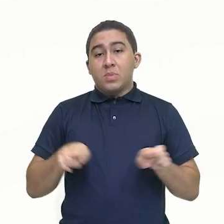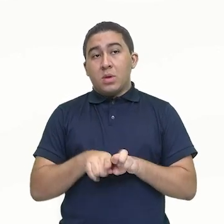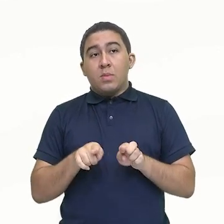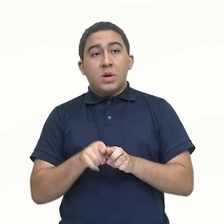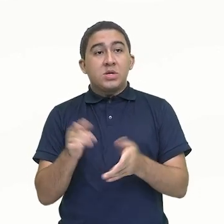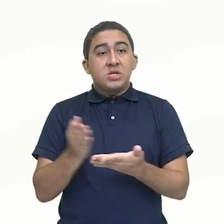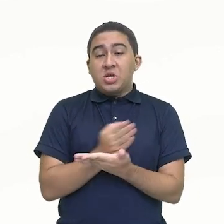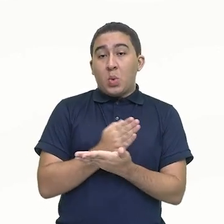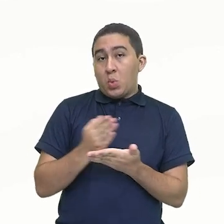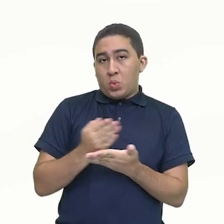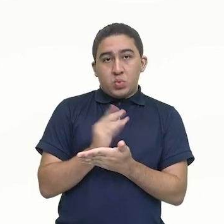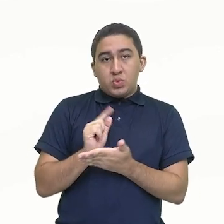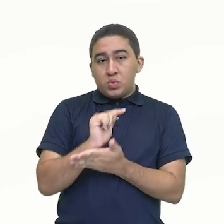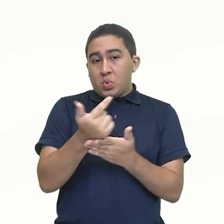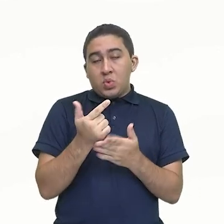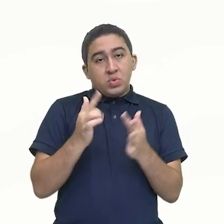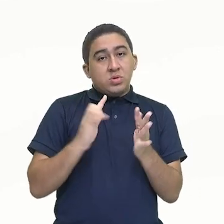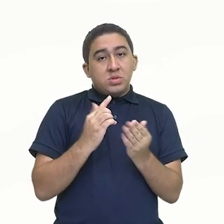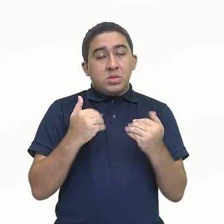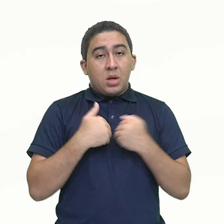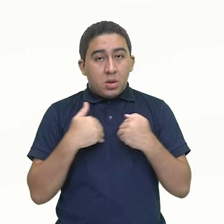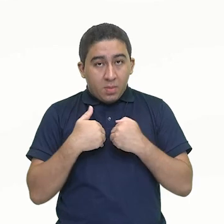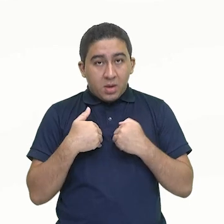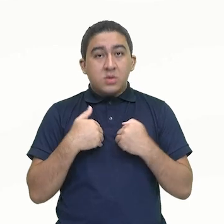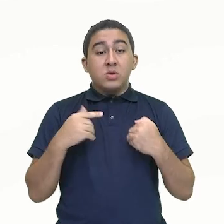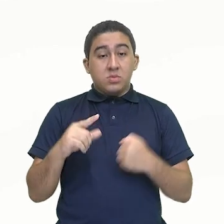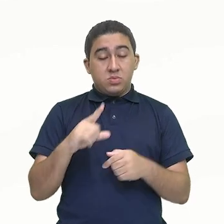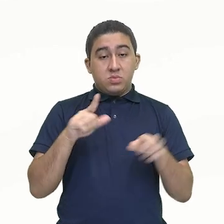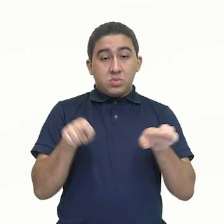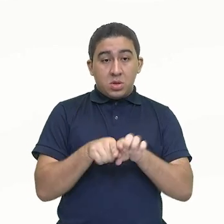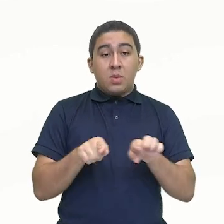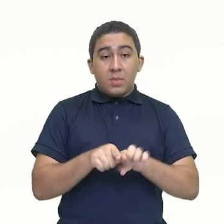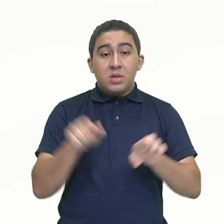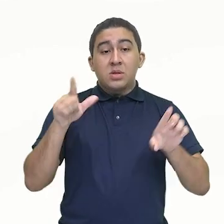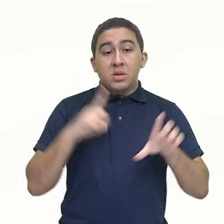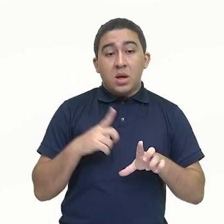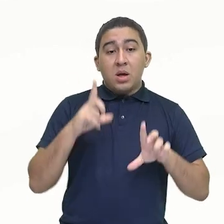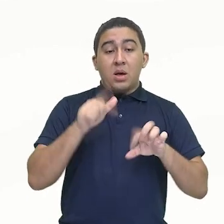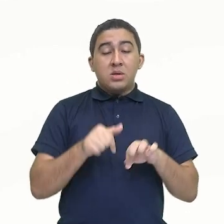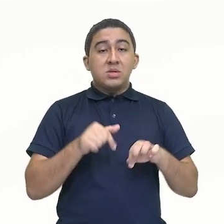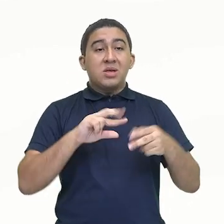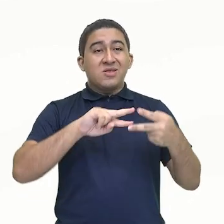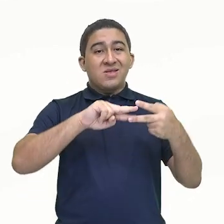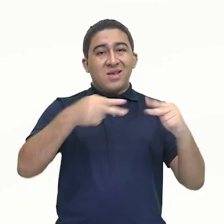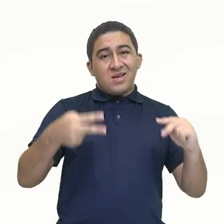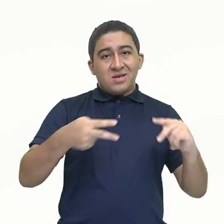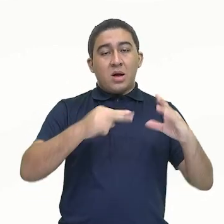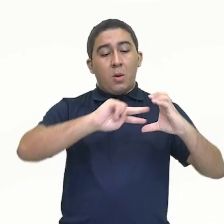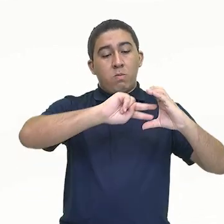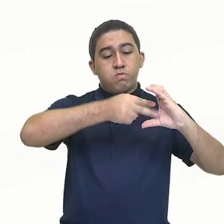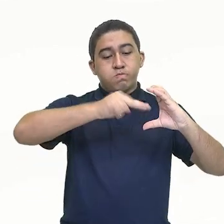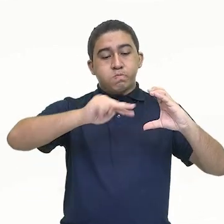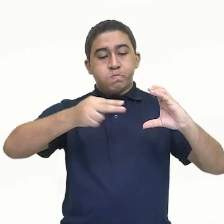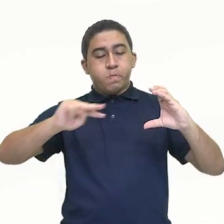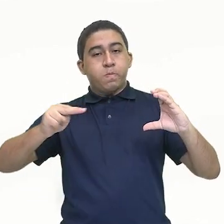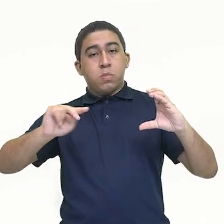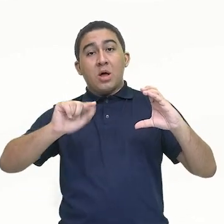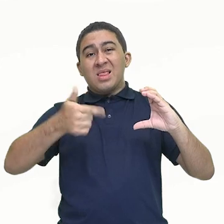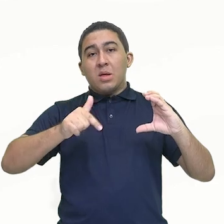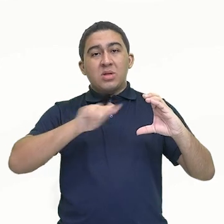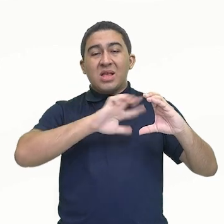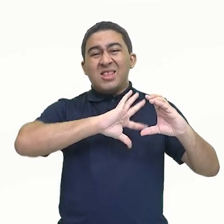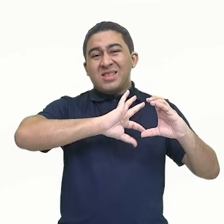alguns protozoários também unicelulares. Eles possuem o DNA sem